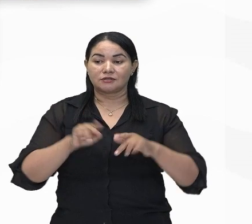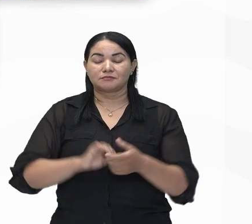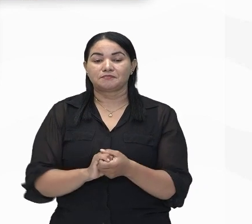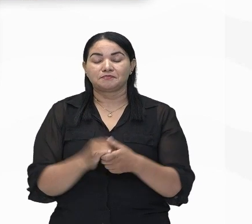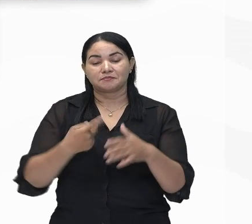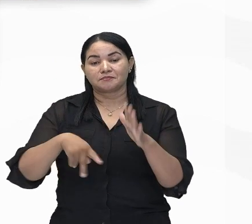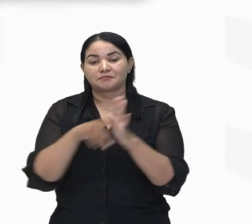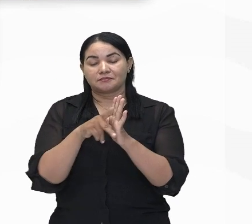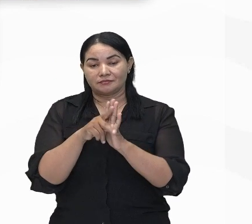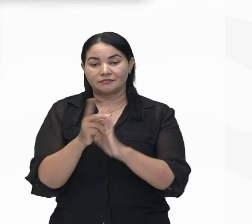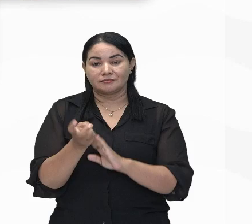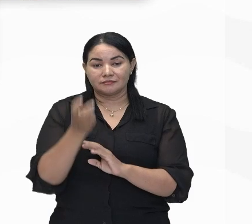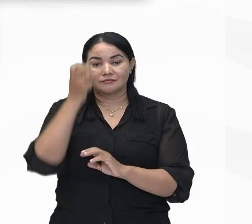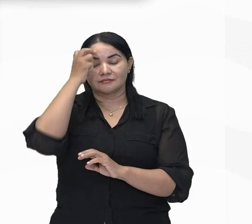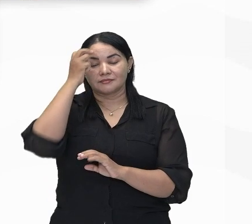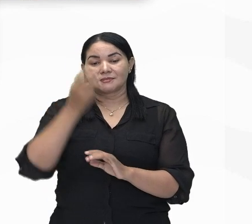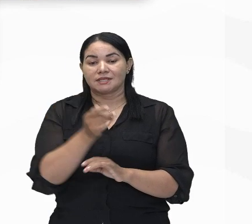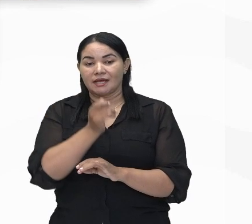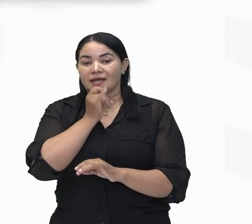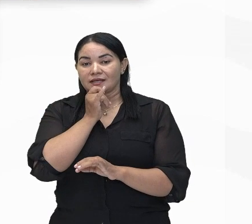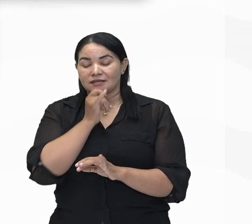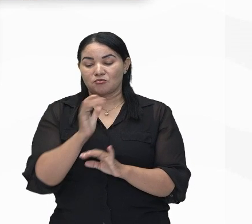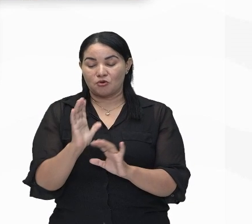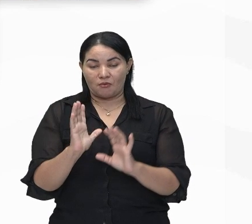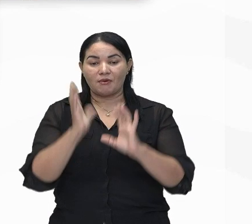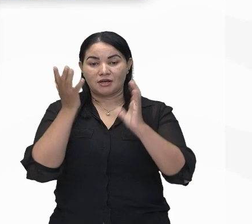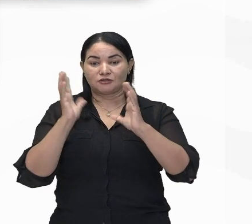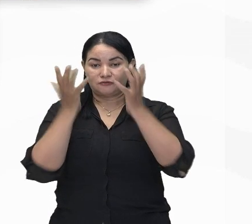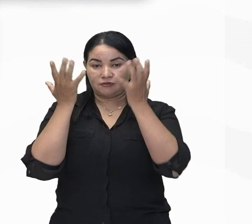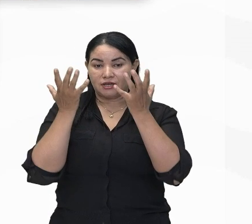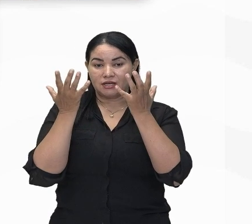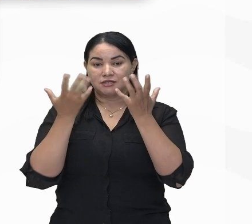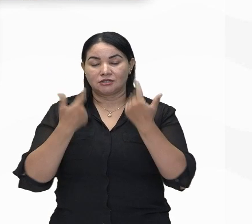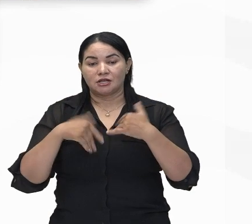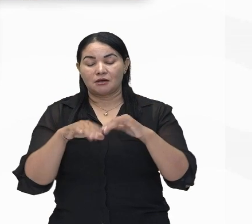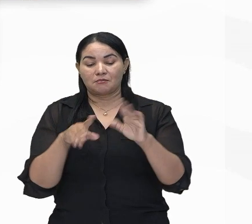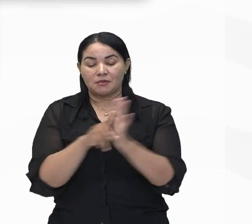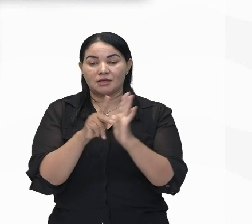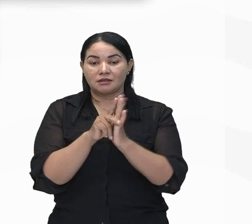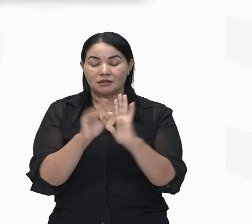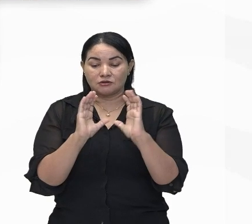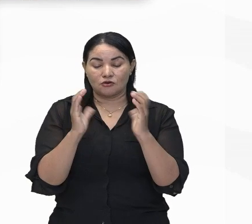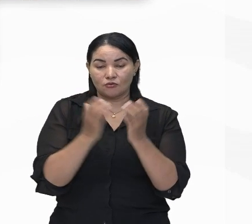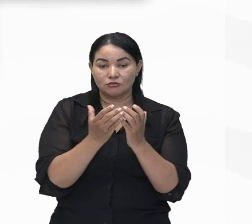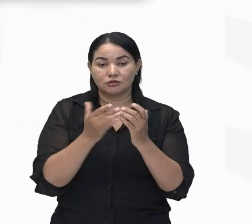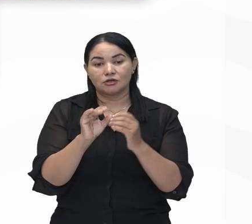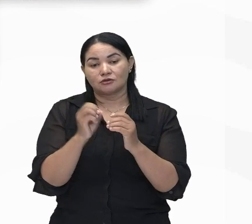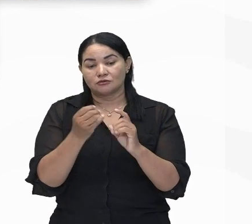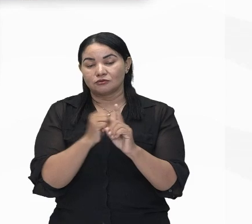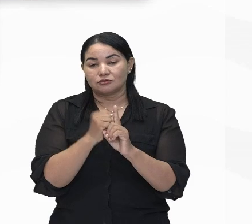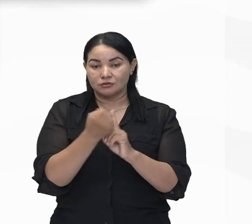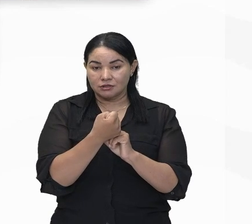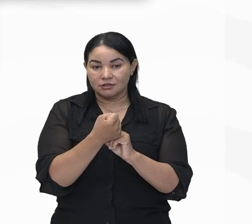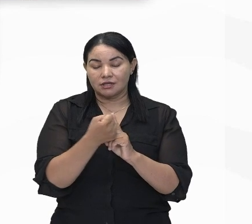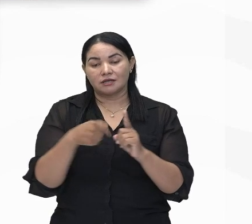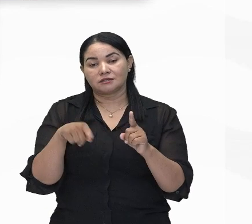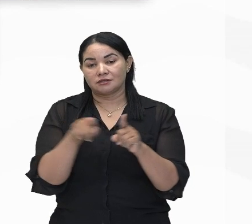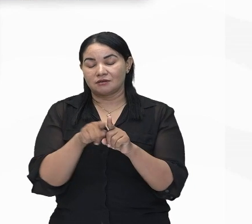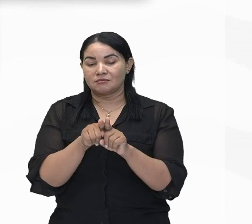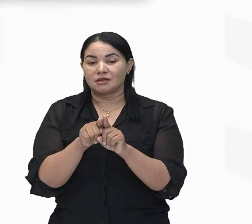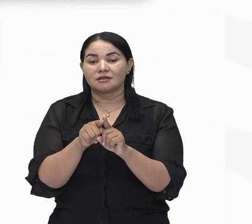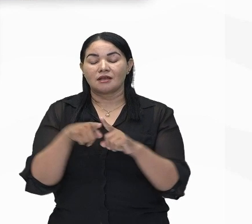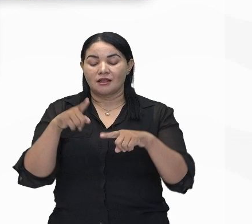parte, as festas, né, de uma comunidade, de uma sociedade. Então, tudo isso aí são os que nós chamamos